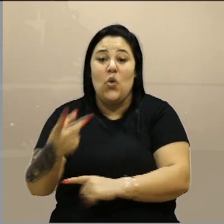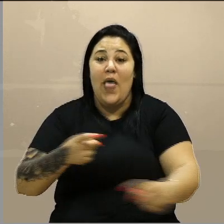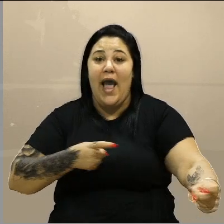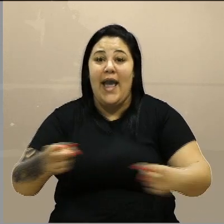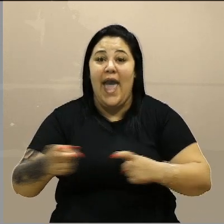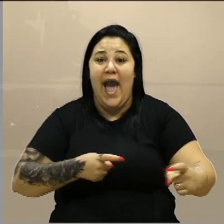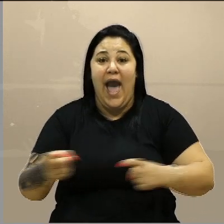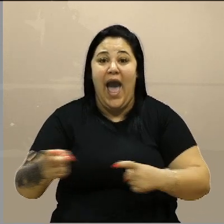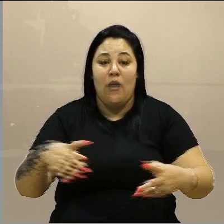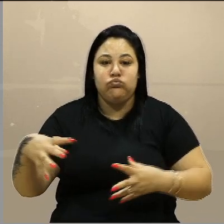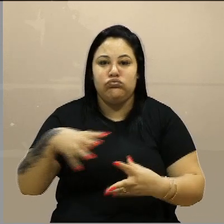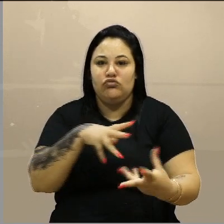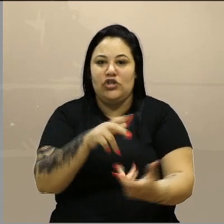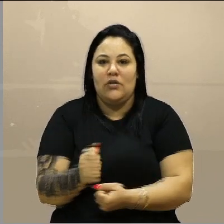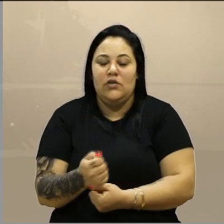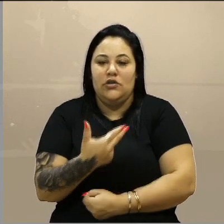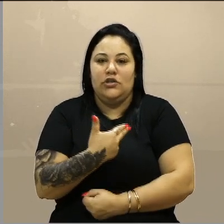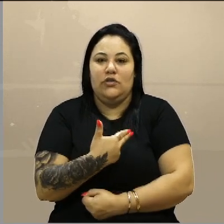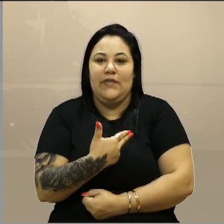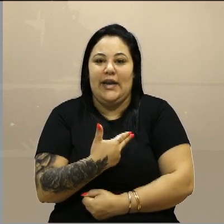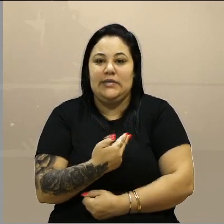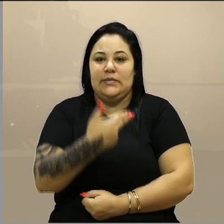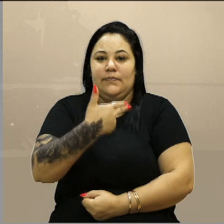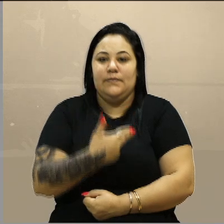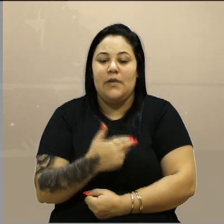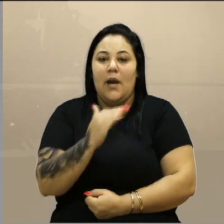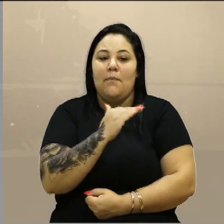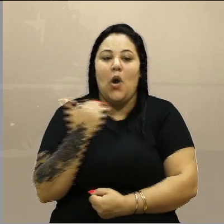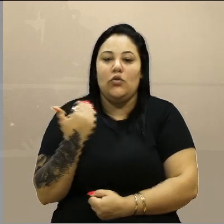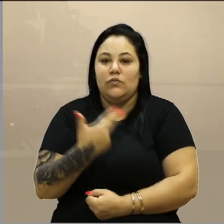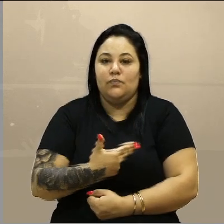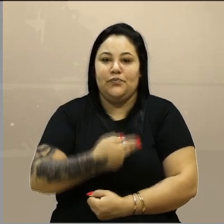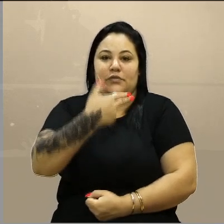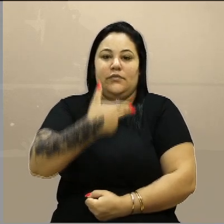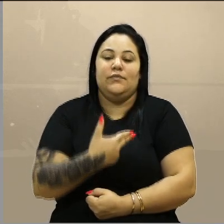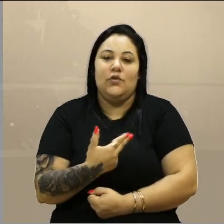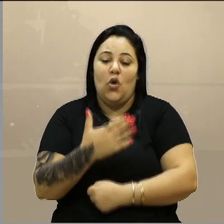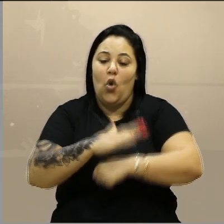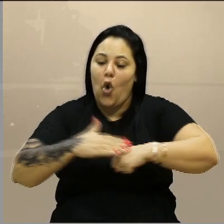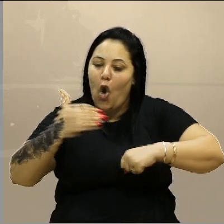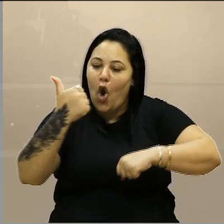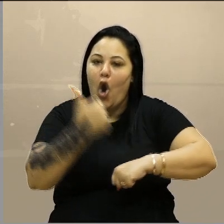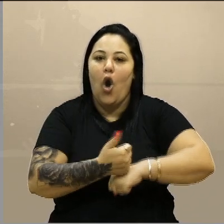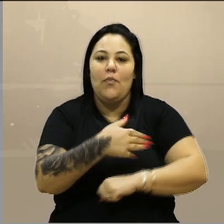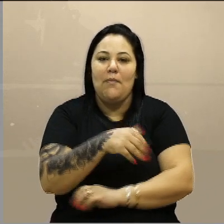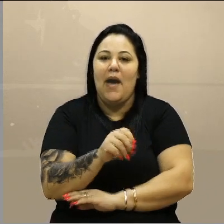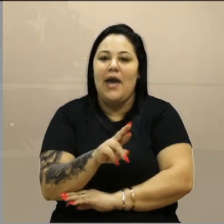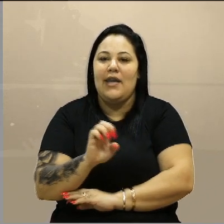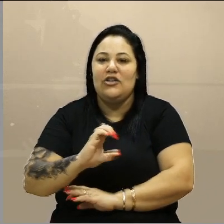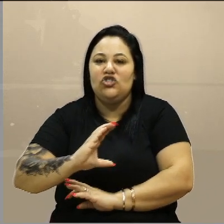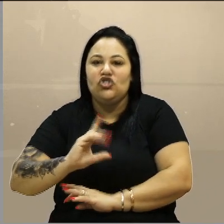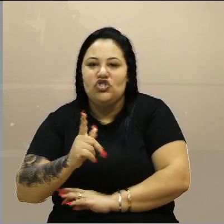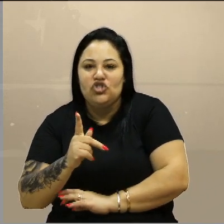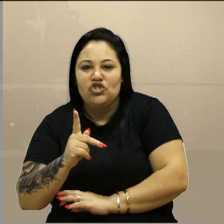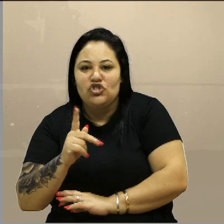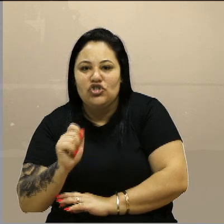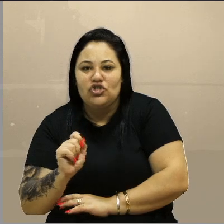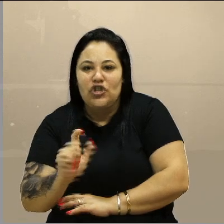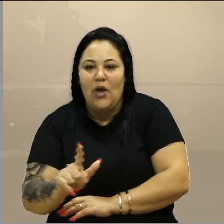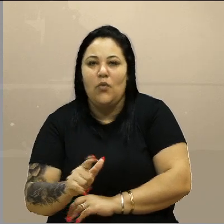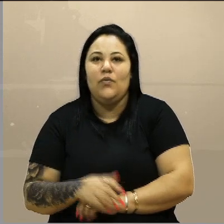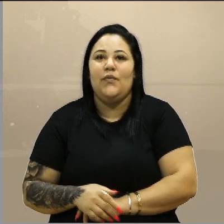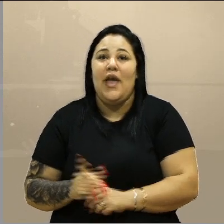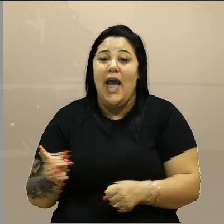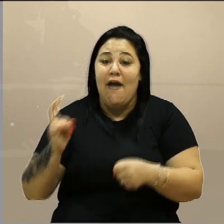Getúlio Vargas, a morte do Getúlio Vargas, o contragolpe de Marechal Lott, o golpe de 64, a volta